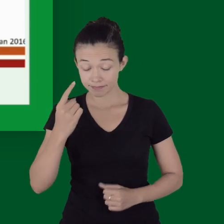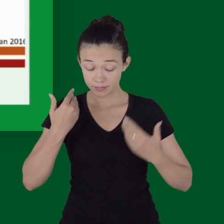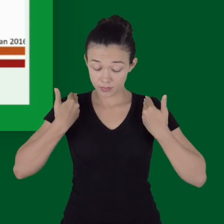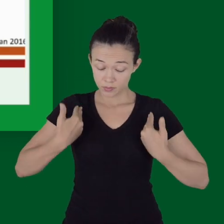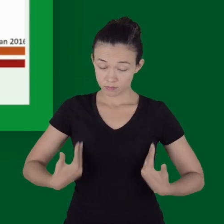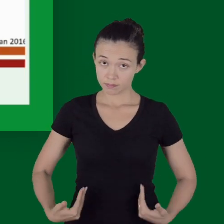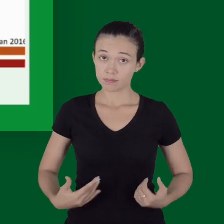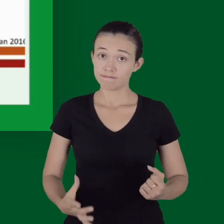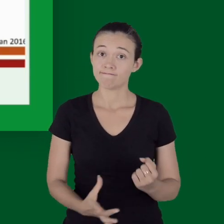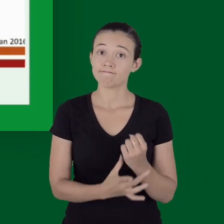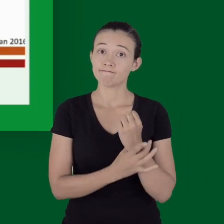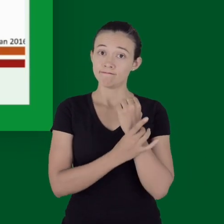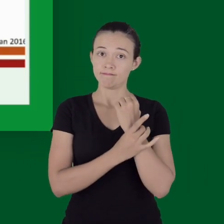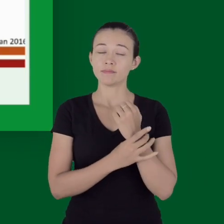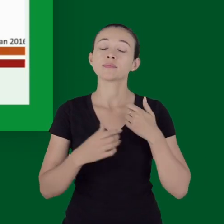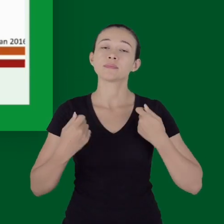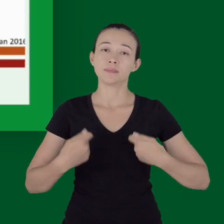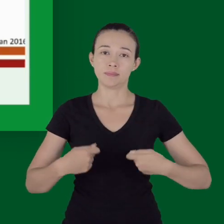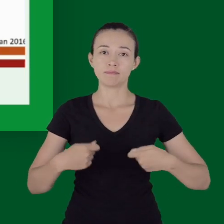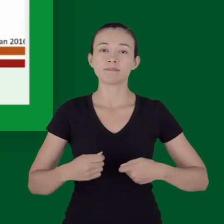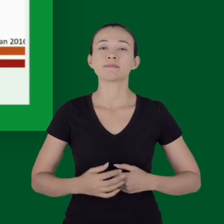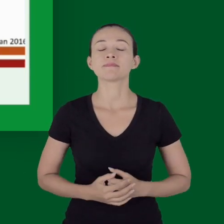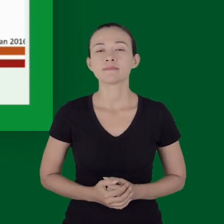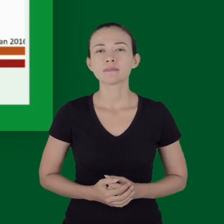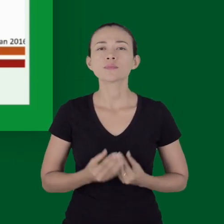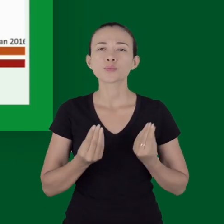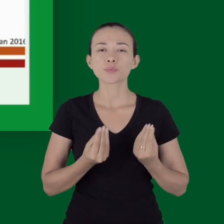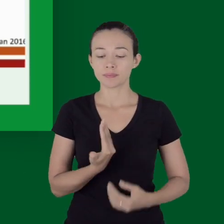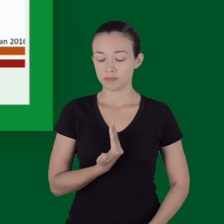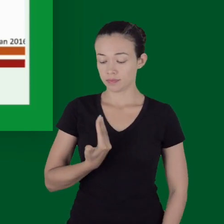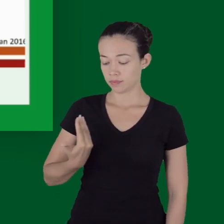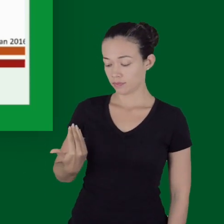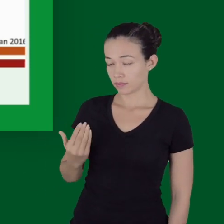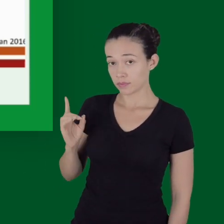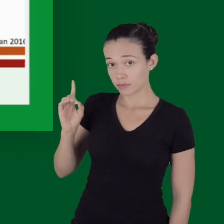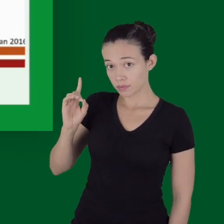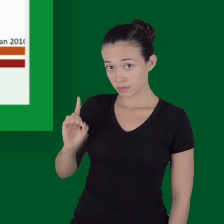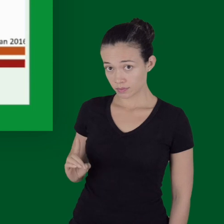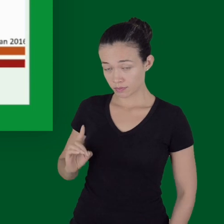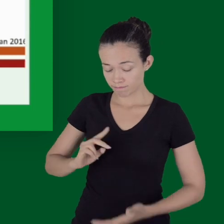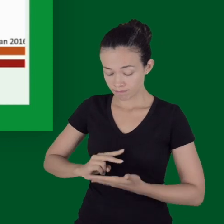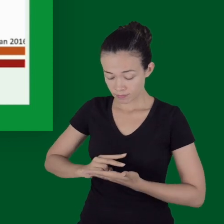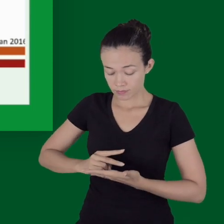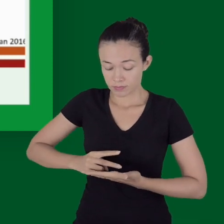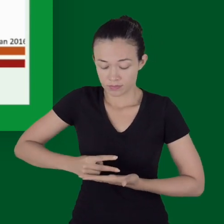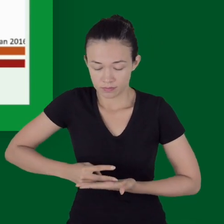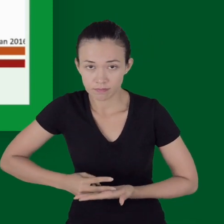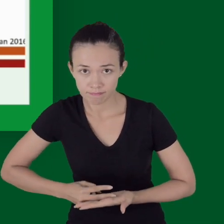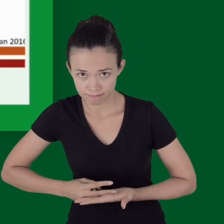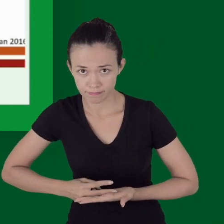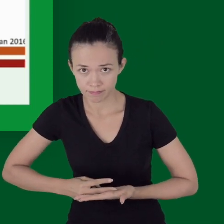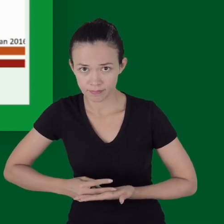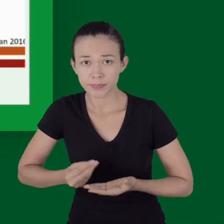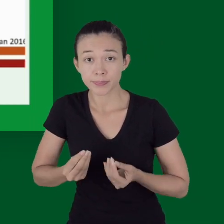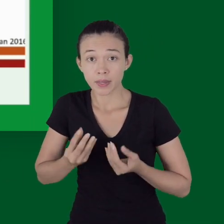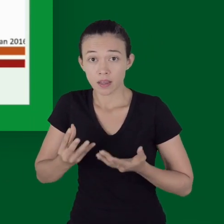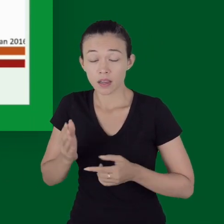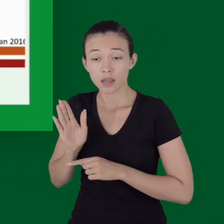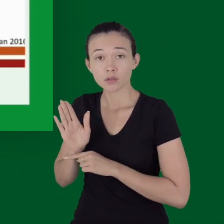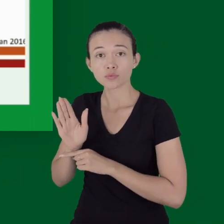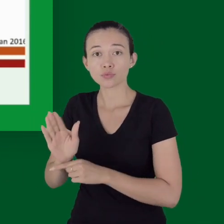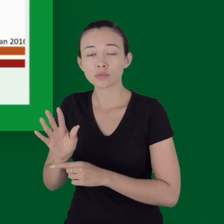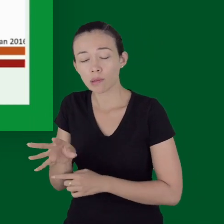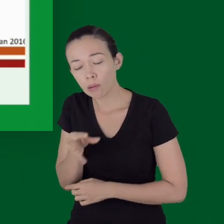esses casos, o paciente ele deve ficar numa posição de segurança, né, que é o decúbito lateral direito, né, porque isso